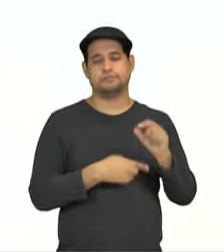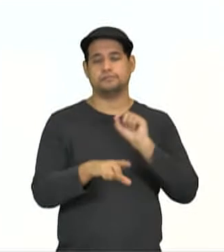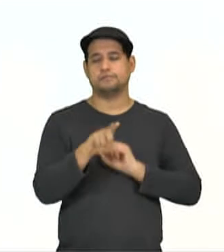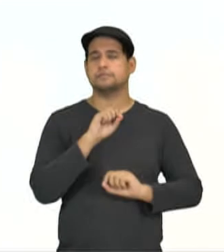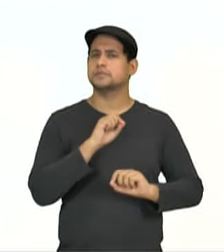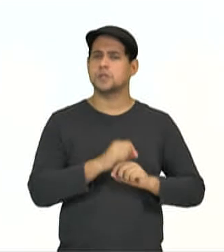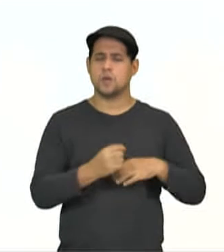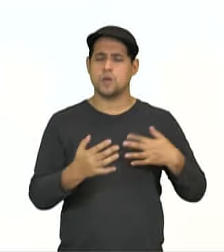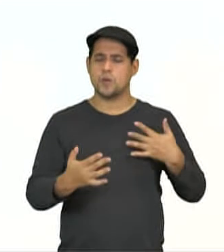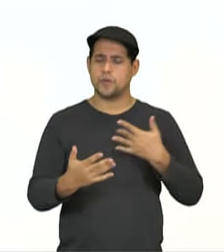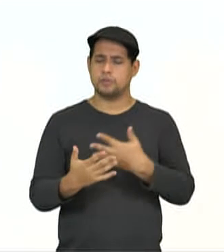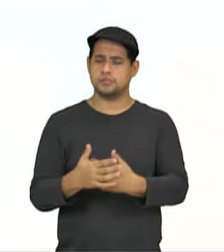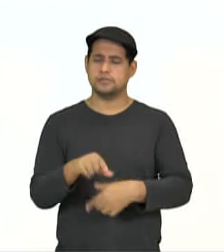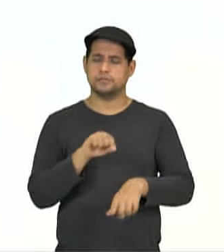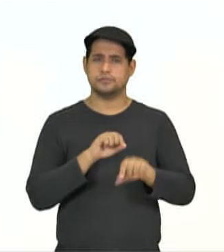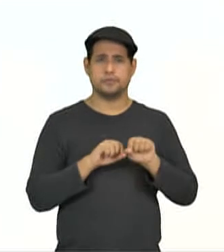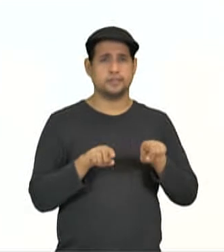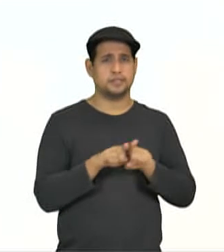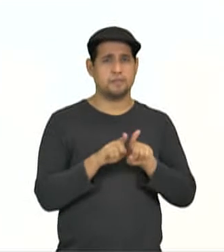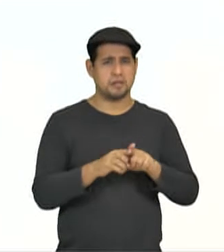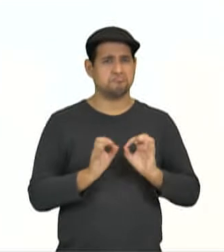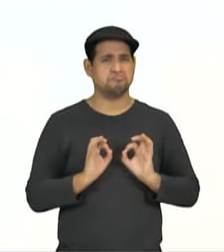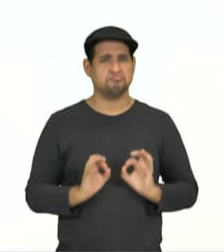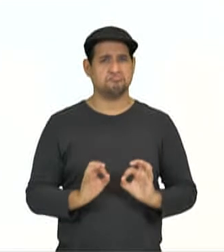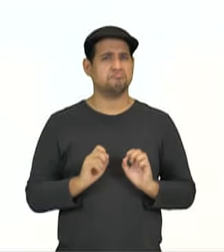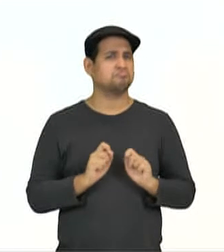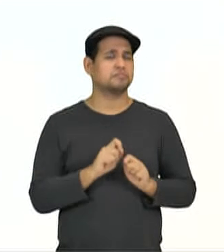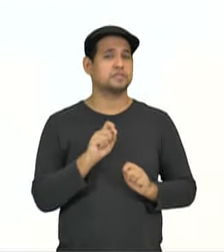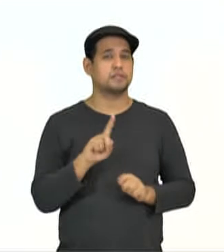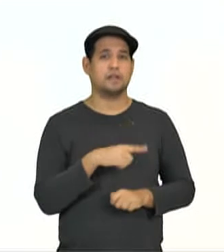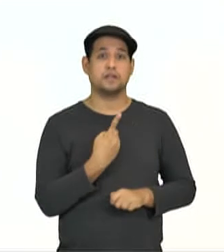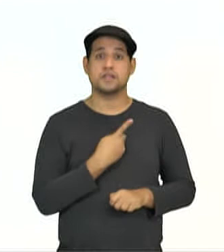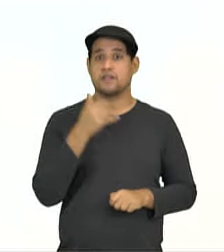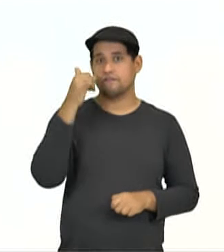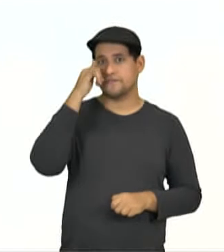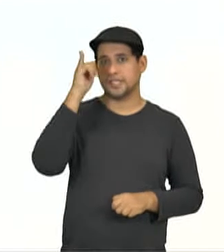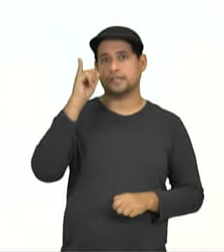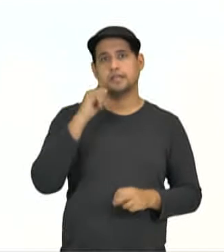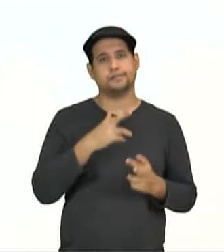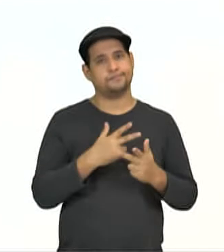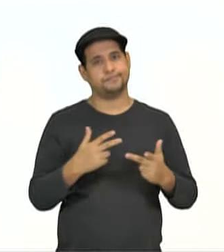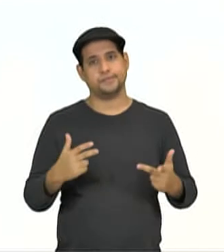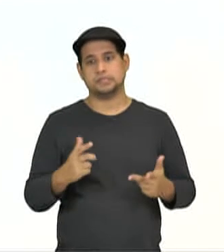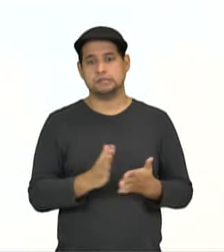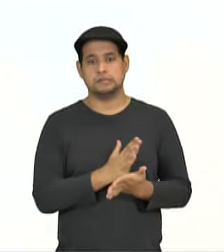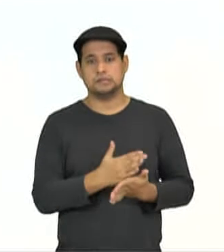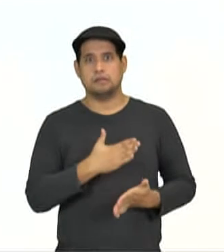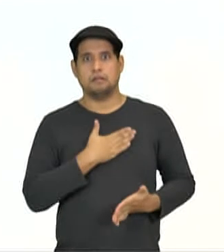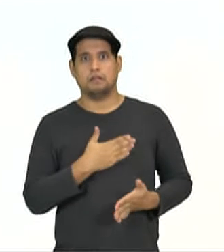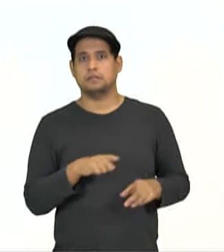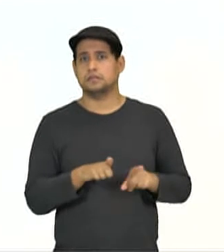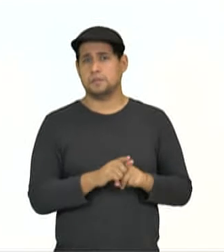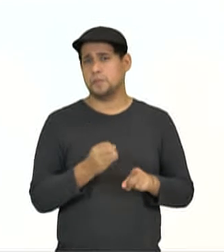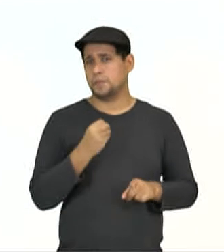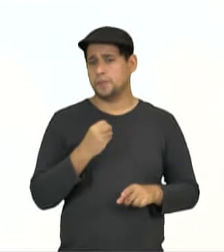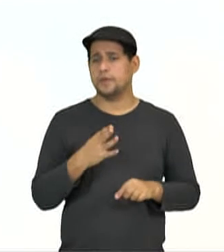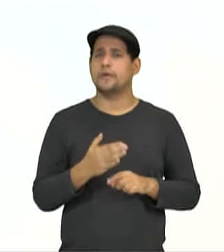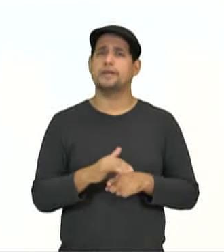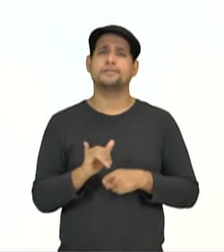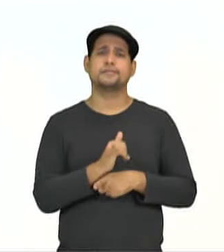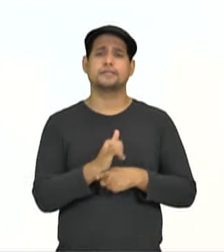Um processo de tomada de decisão bem guiado ajuda a gente a evitar resultados inesperados. Uma boa estratégia é